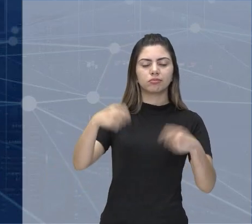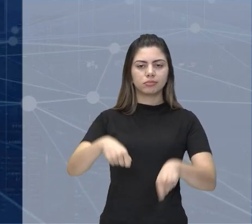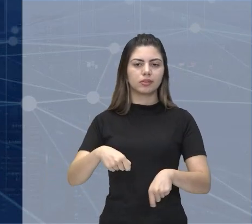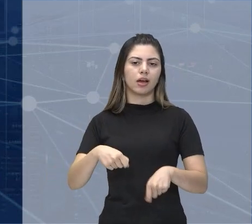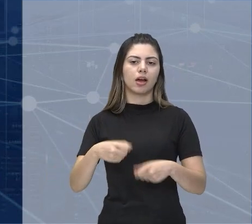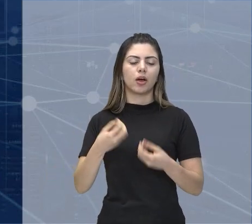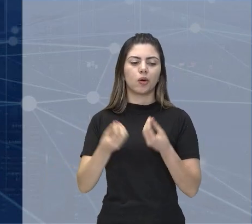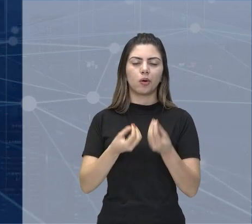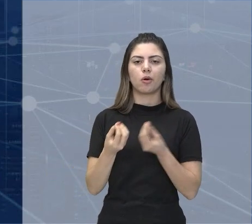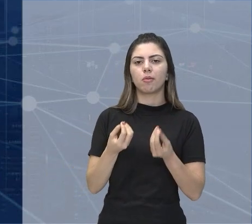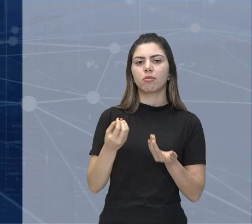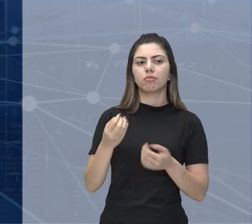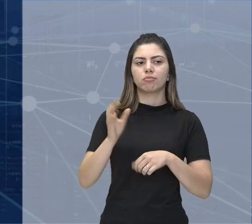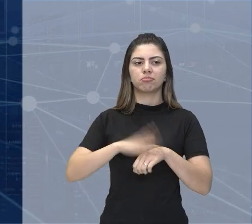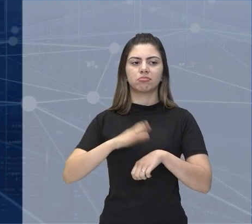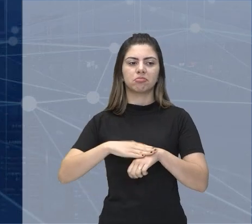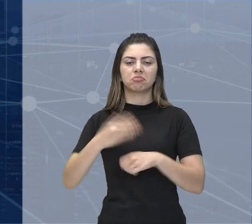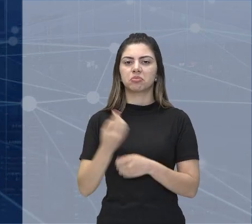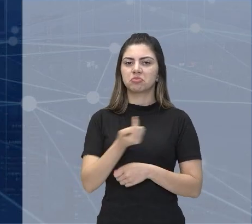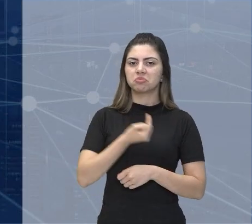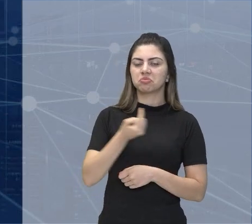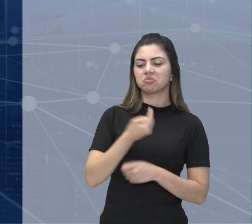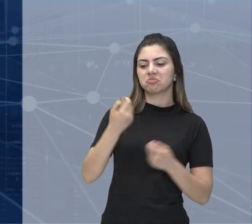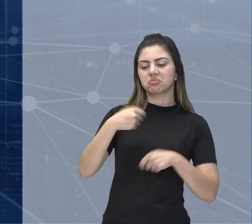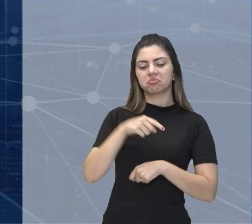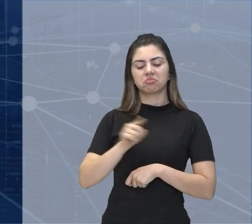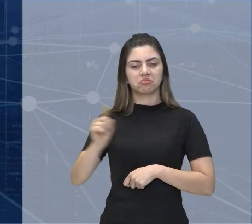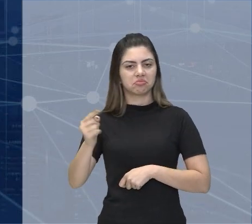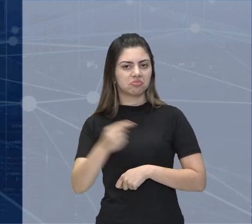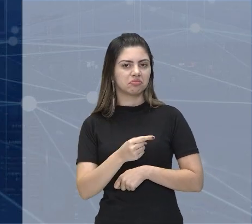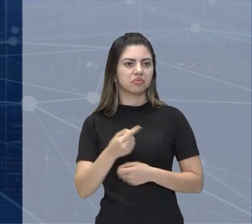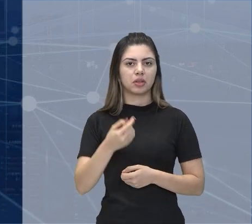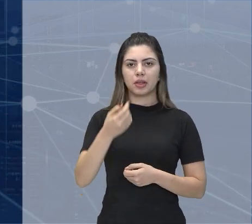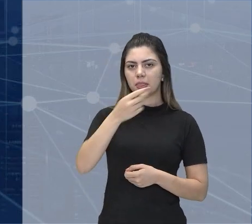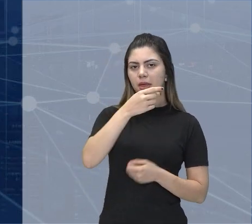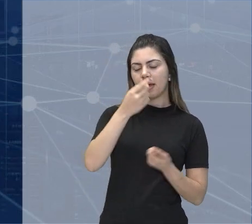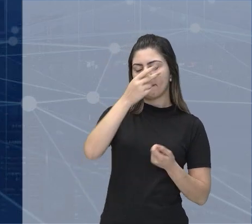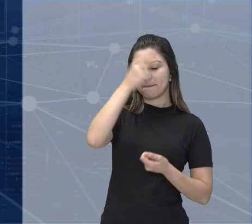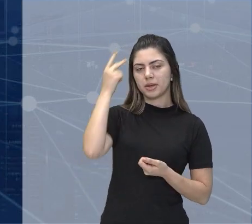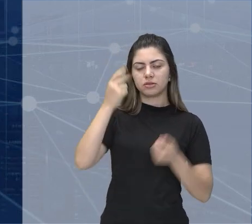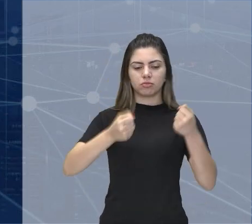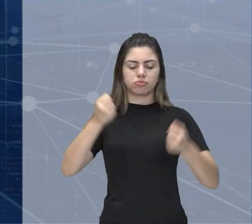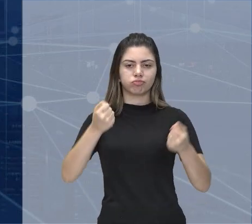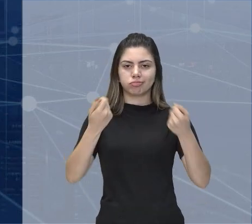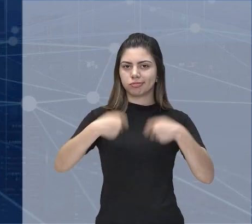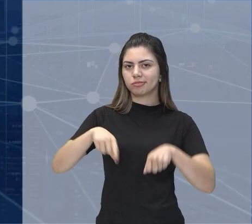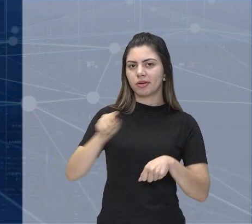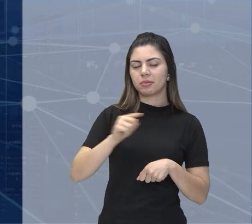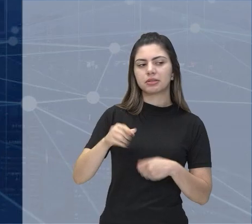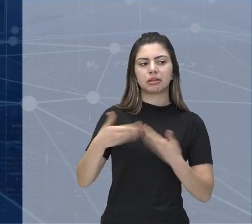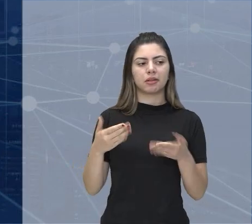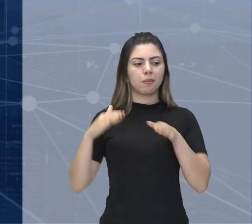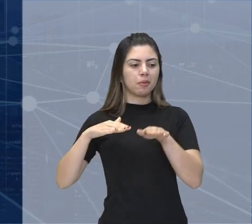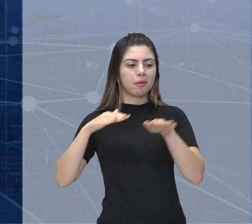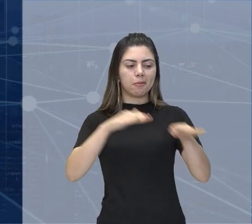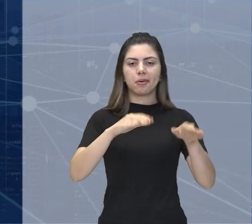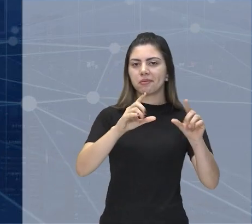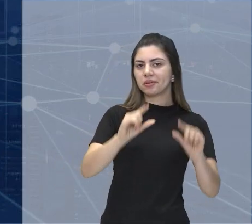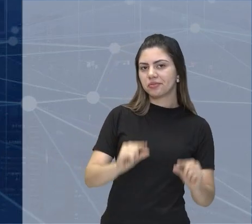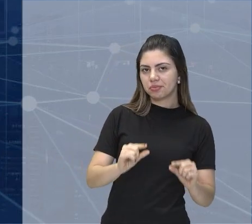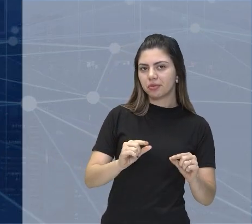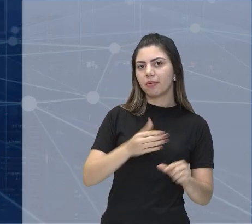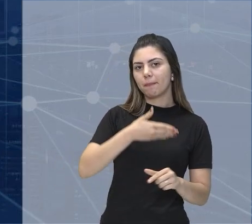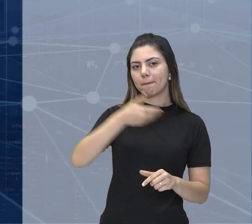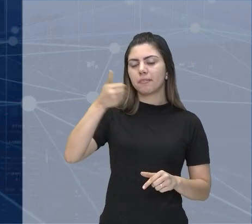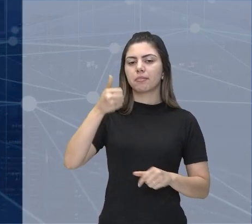de trânsito e melhorando aí o trânsito em si, né? E aqui embaixo está